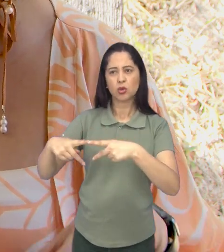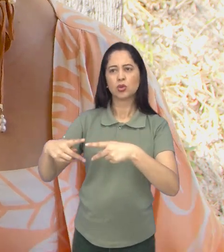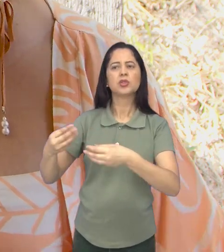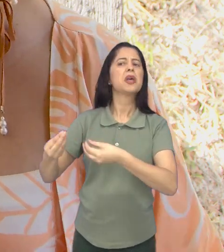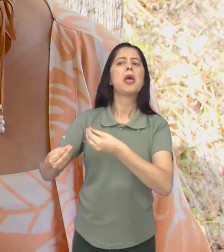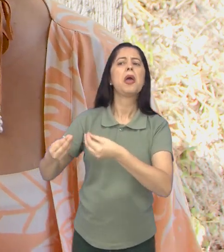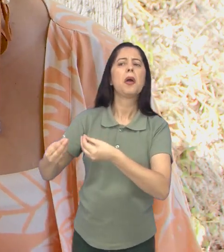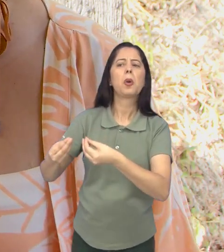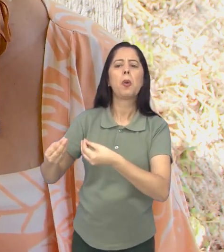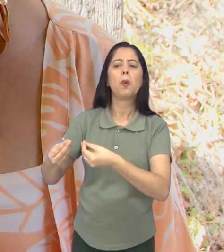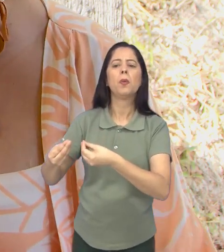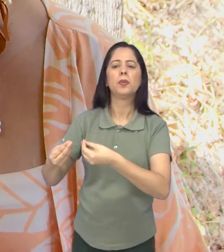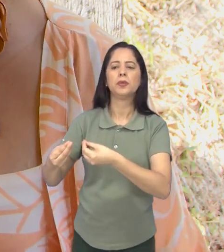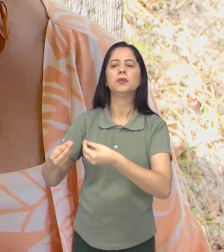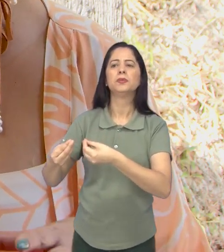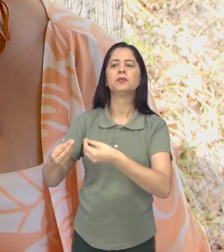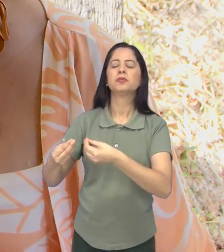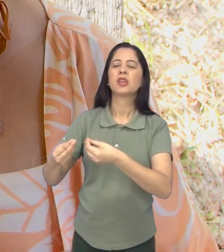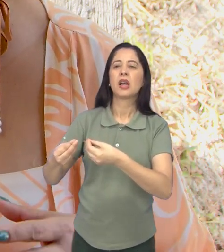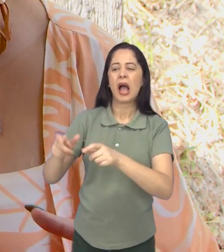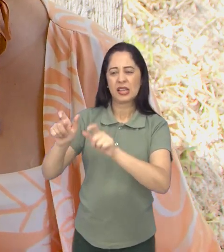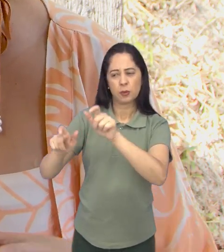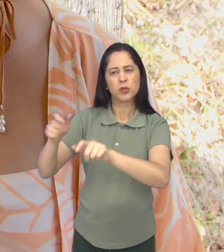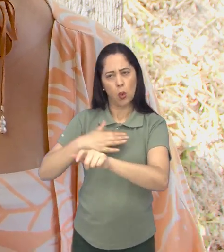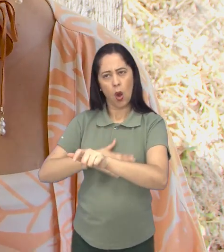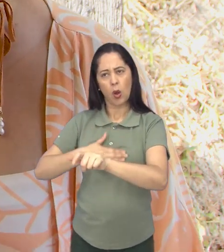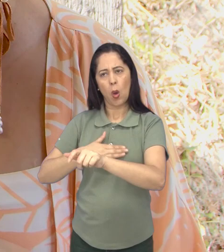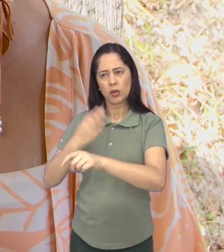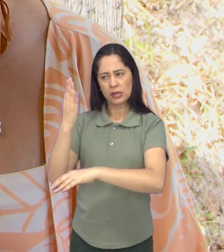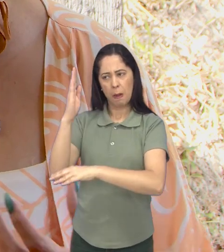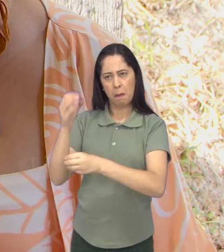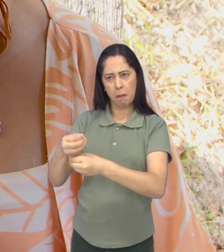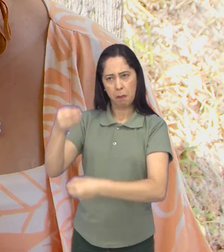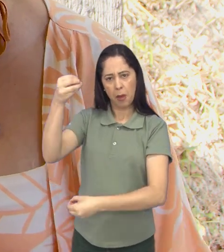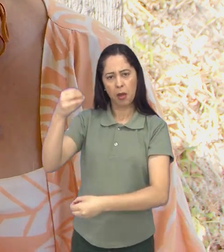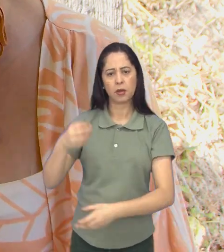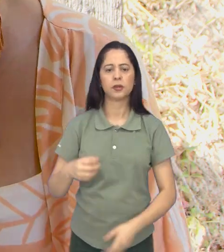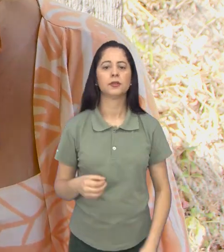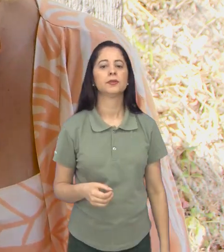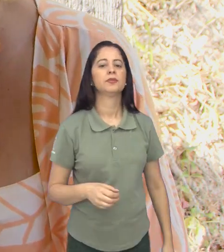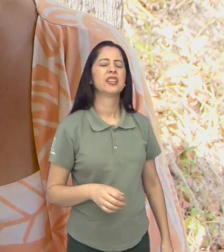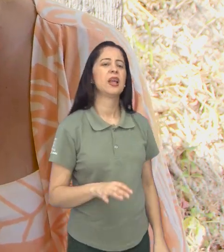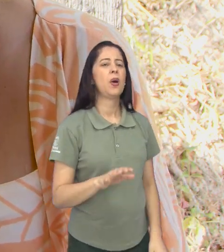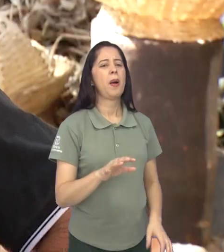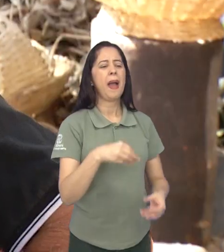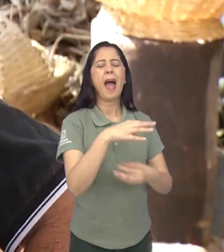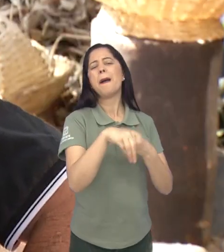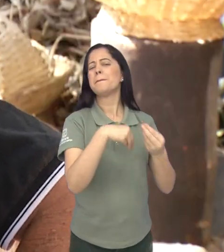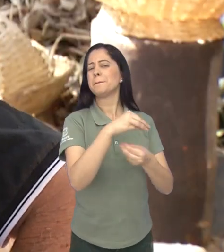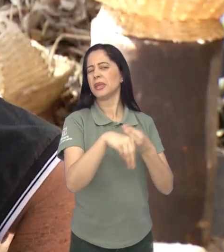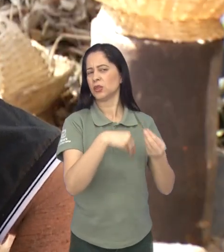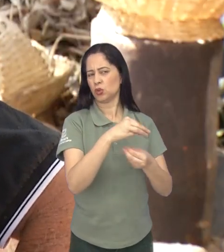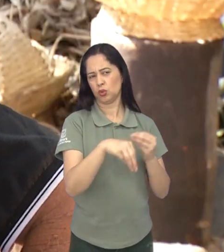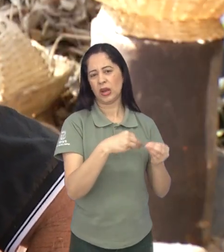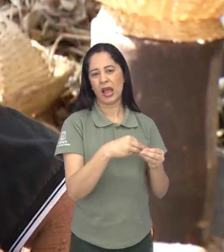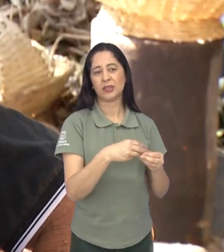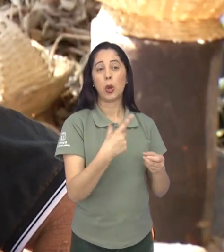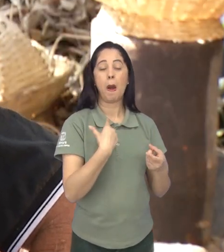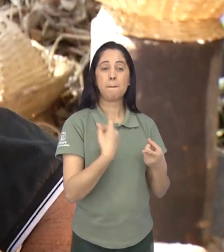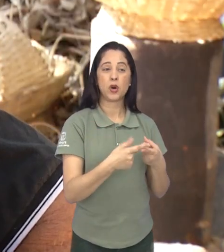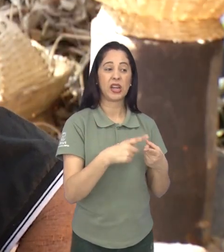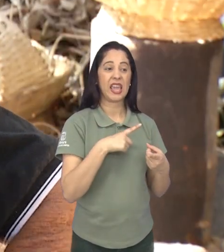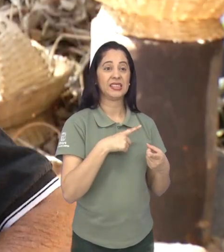não. São José, como que se enquadra em questão ao bambu? Então, é uma mescla.